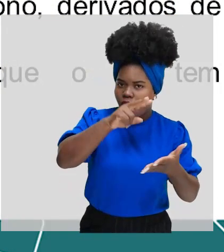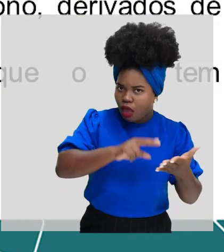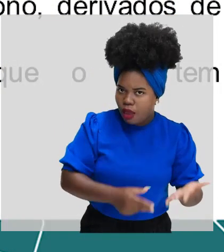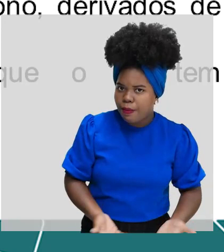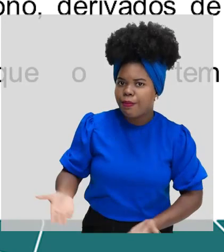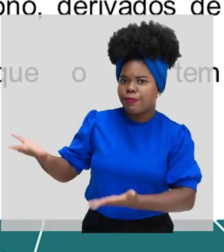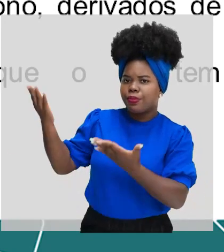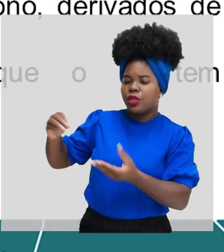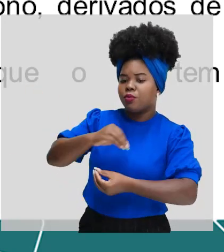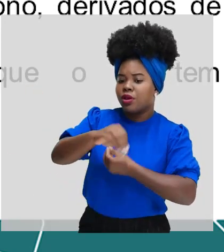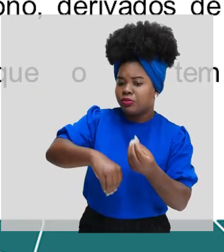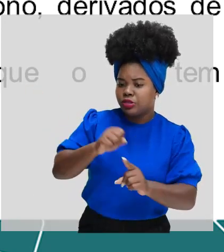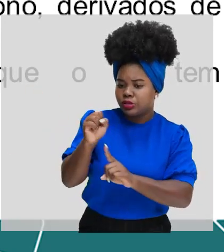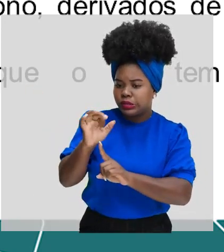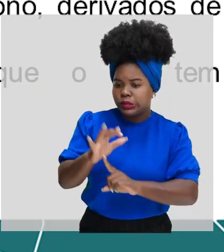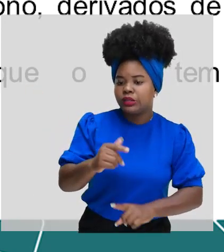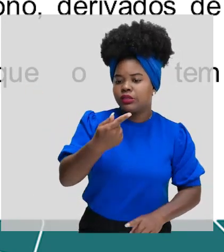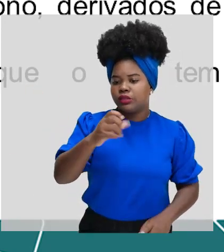contém